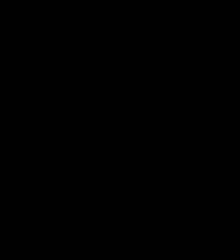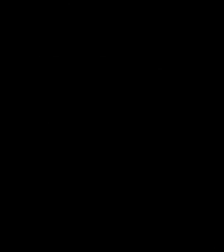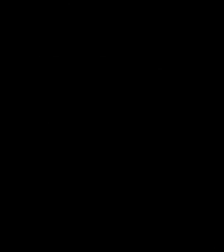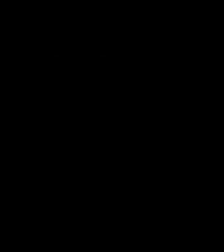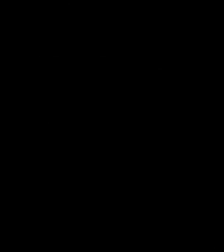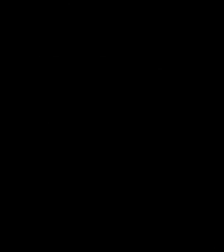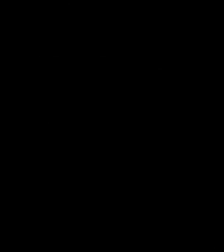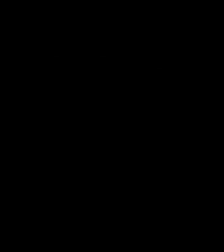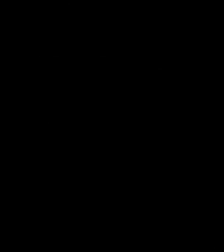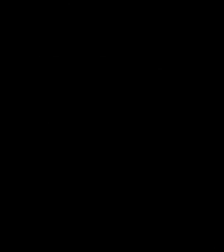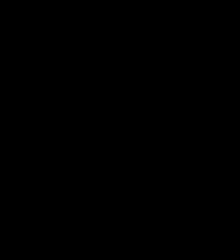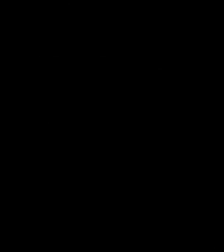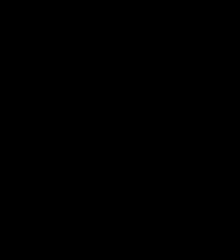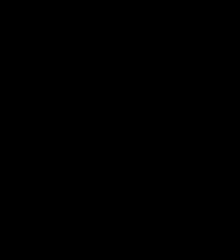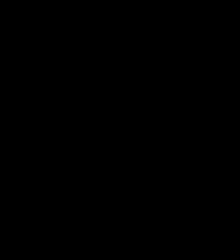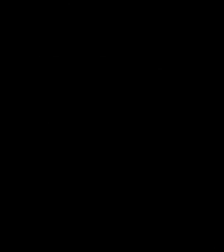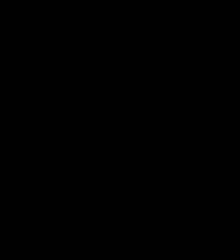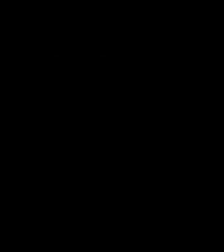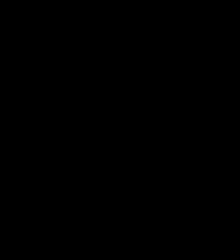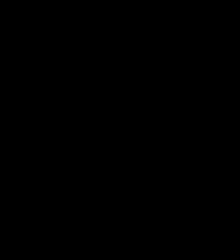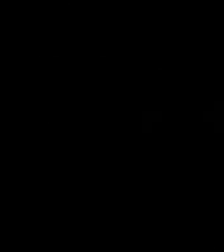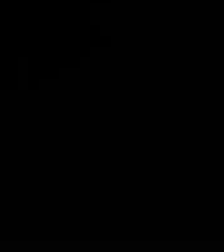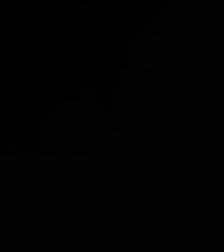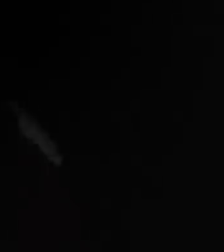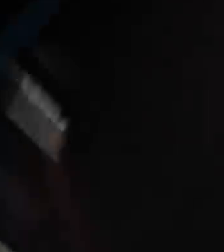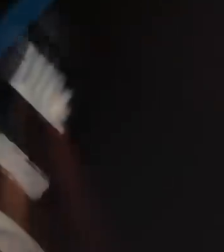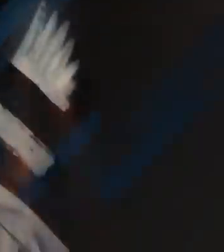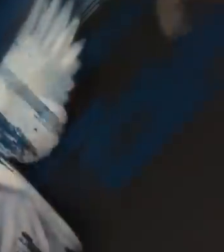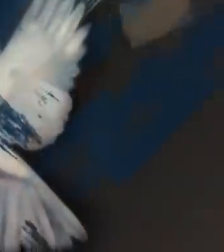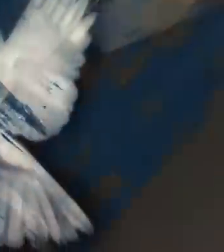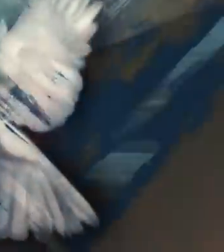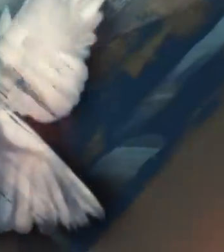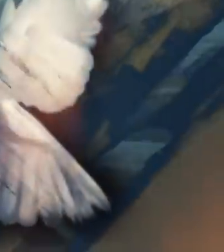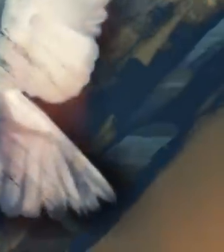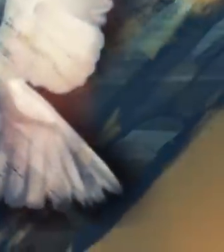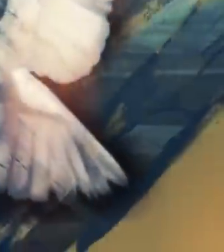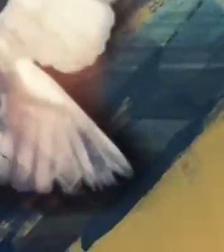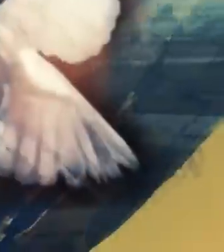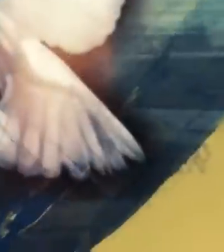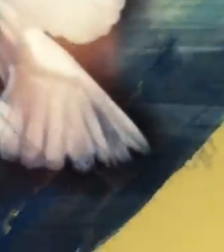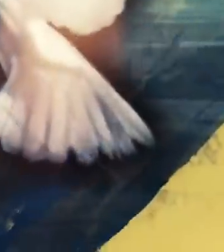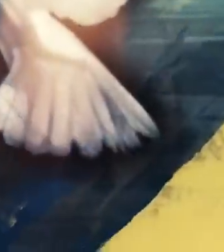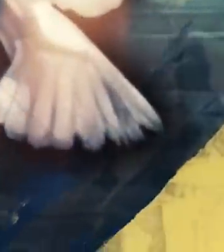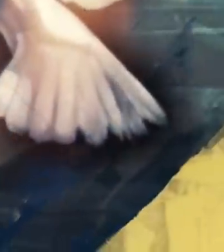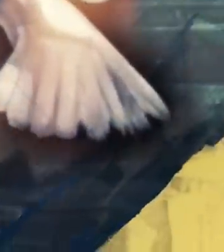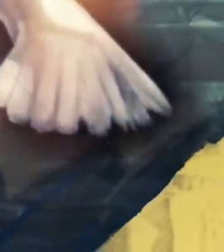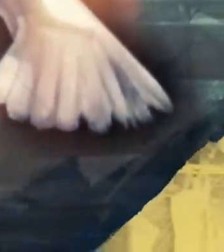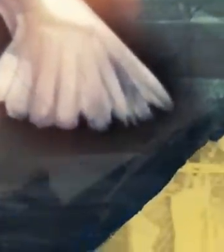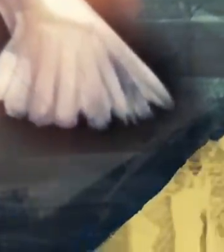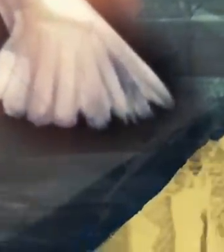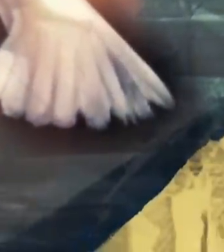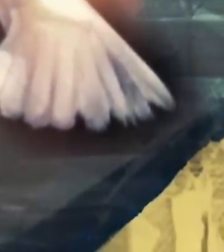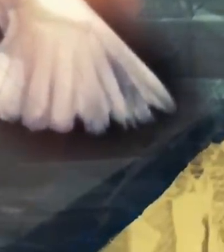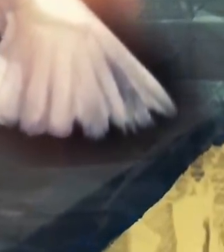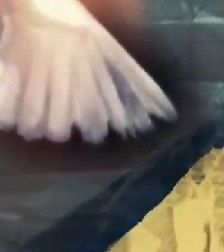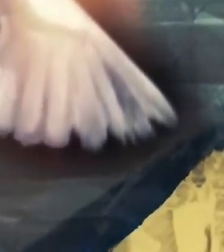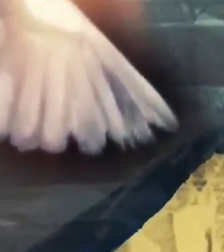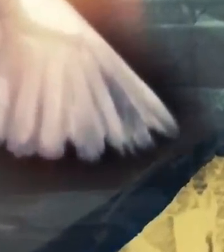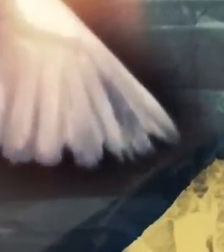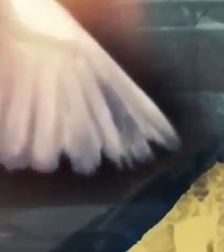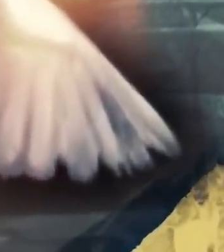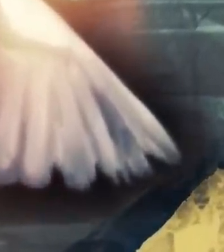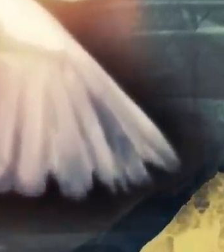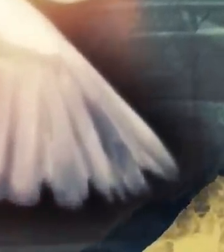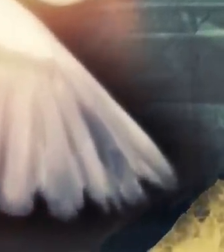havia trevas sobre a face do abismo. E o Espírito Santo de Deus se movia sobre a face